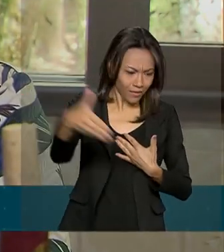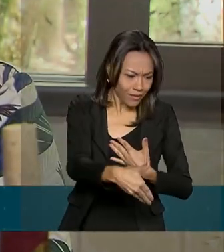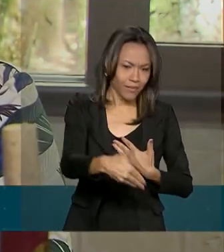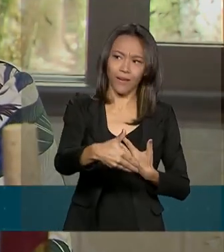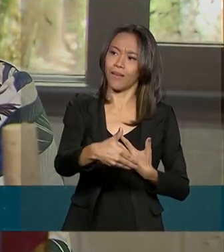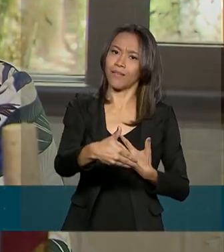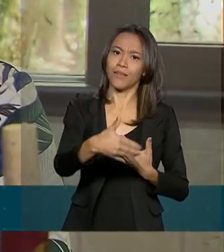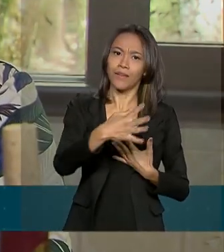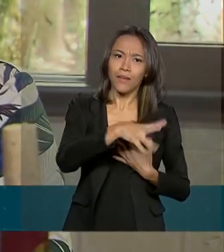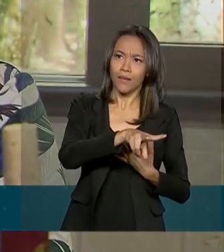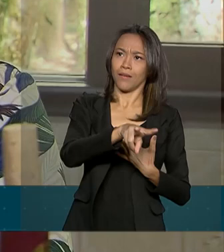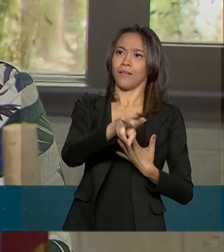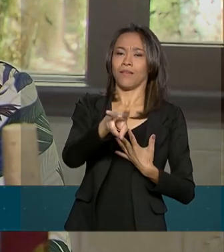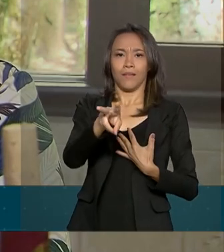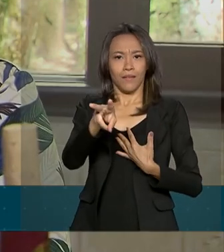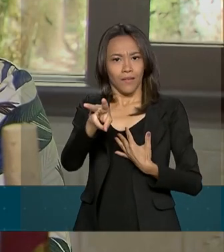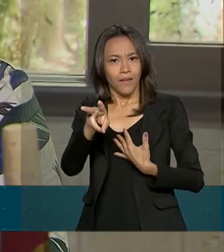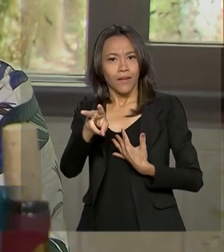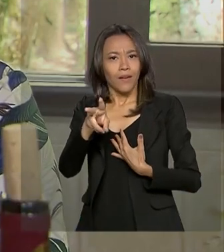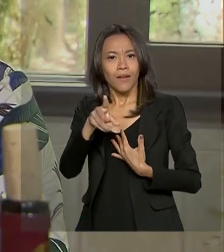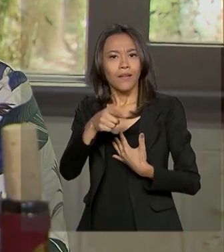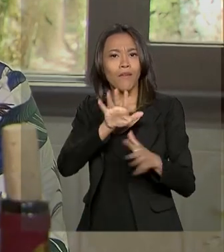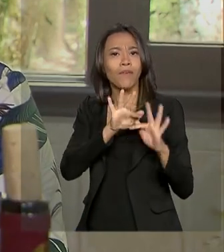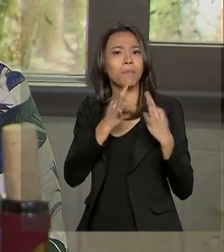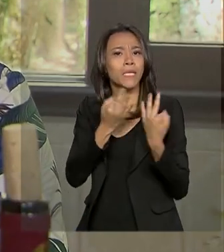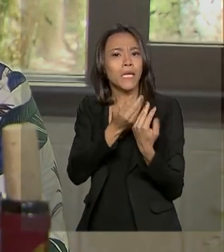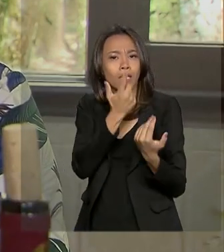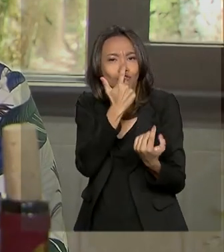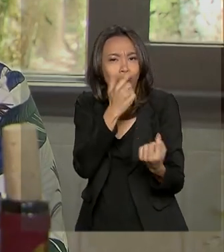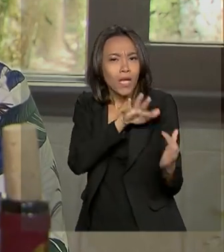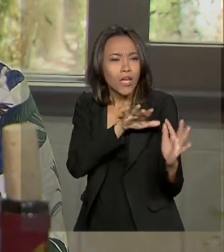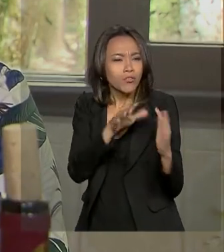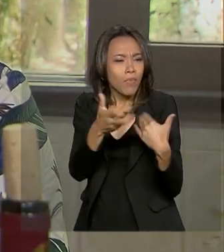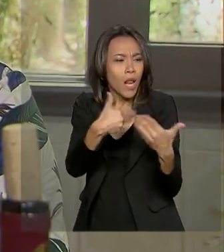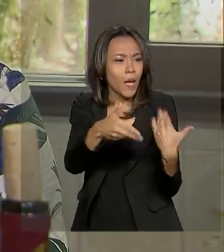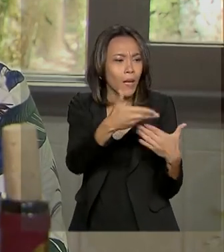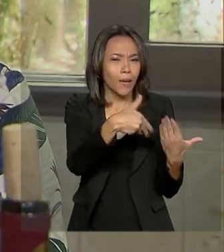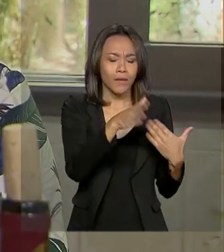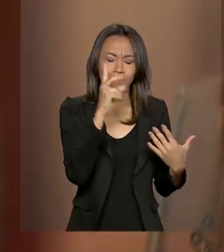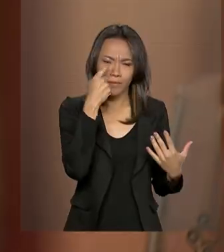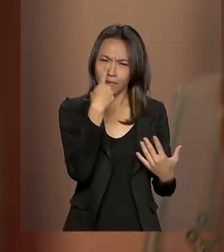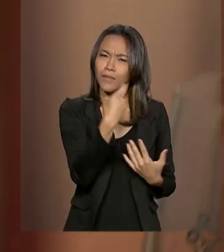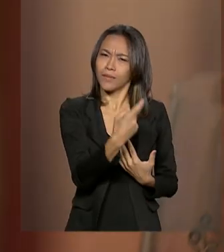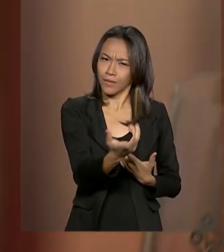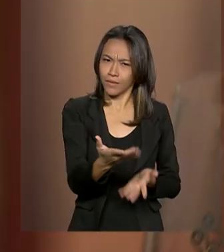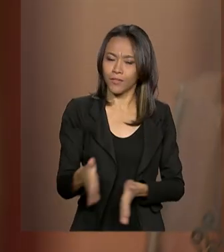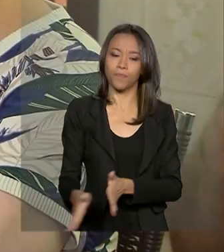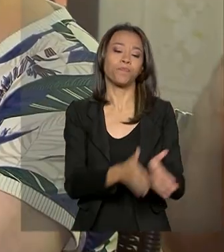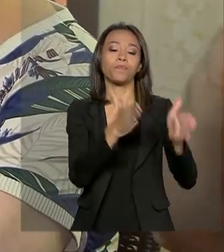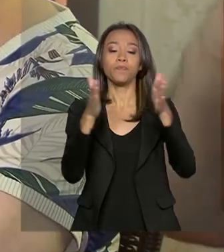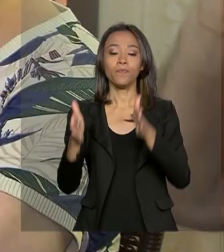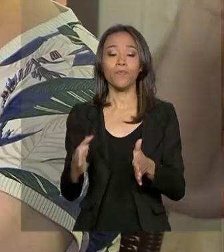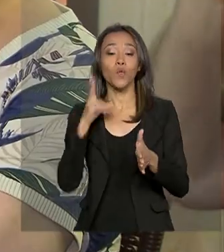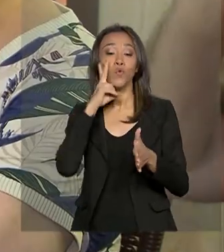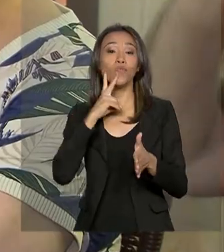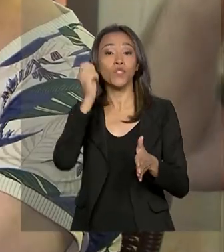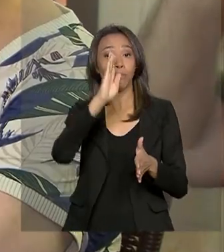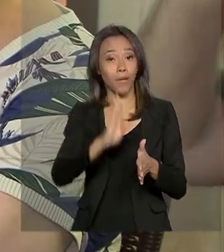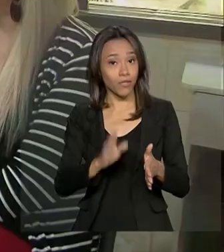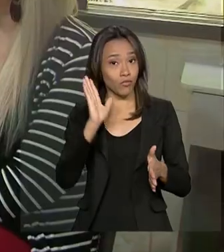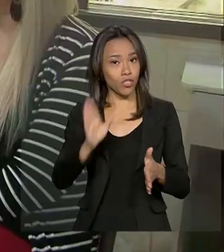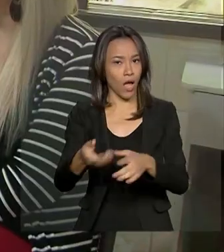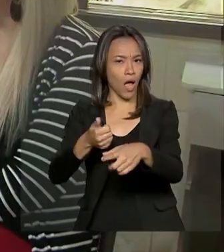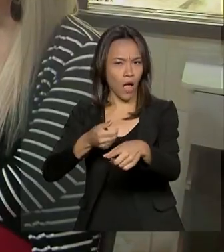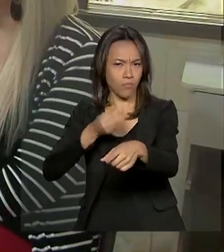porque você entra na intimidade da família mesmo. Muito interessante. O vinho brasileiro já era consumido pelo